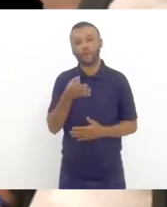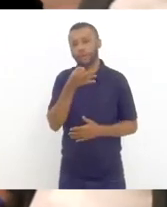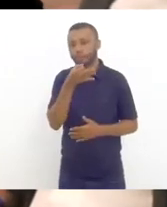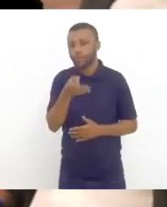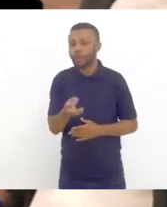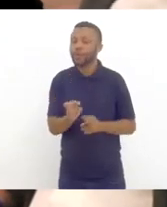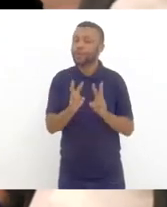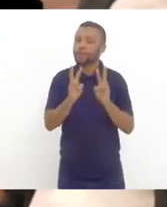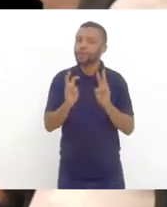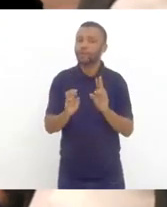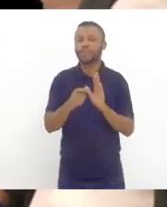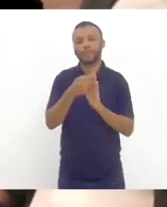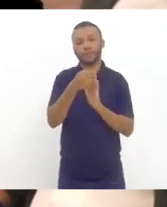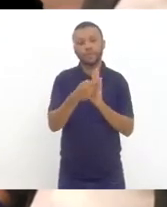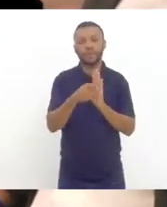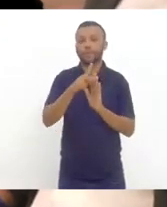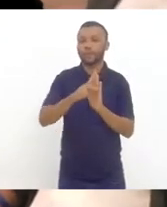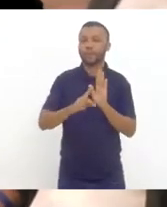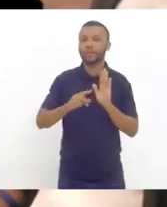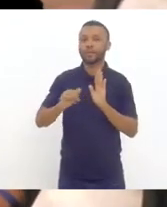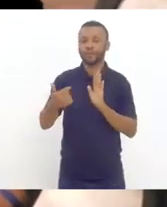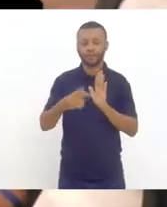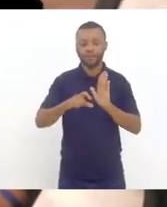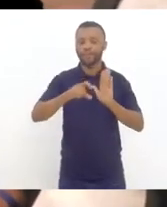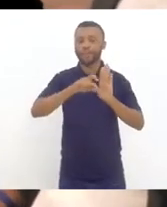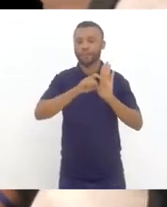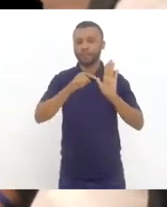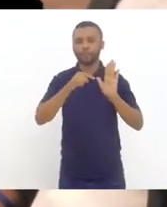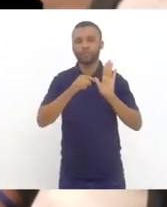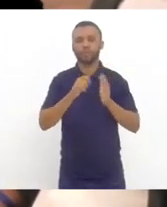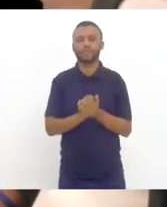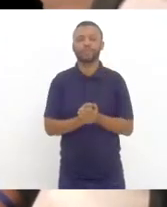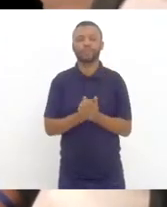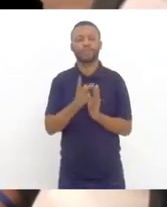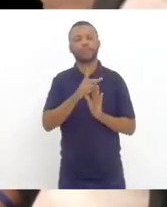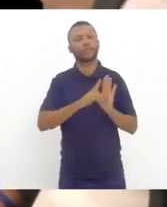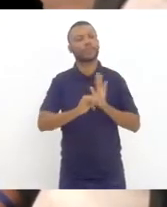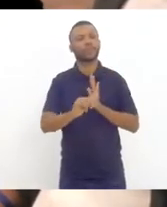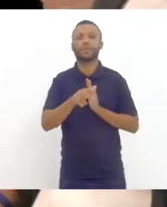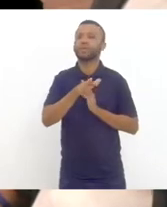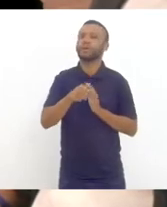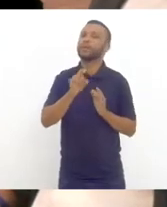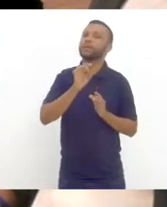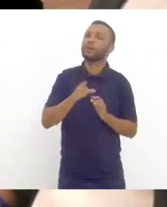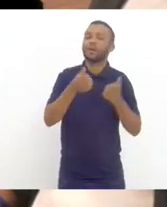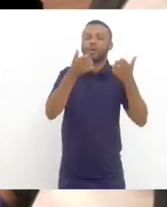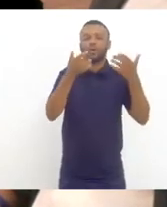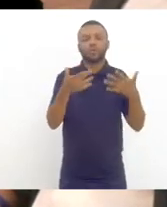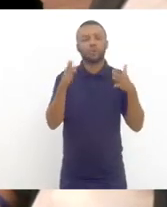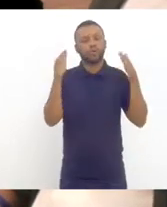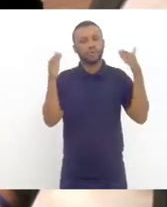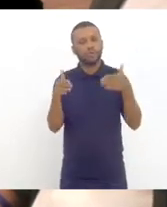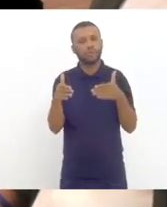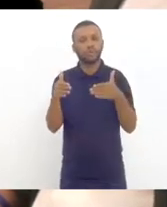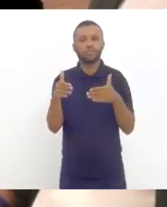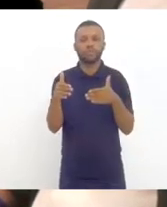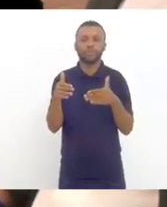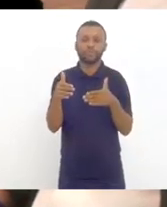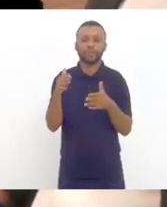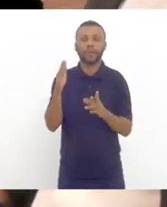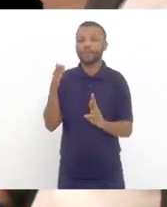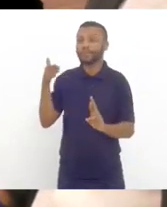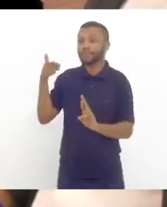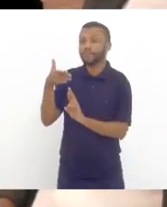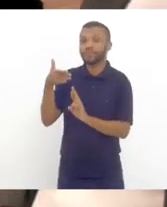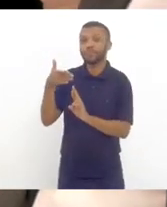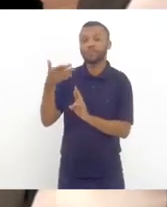essa minuta, esse projeto de lei. Esse projeto de lei, ele não trata só da questão da educação, uma vez que ele remete, ele